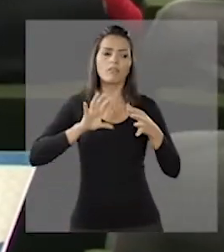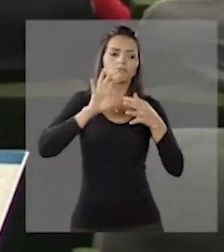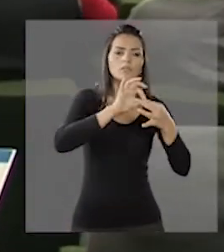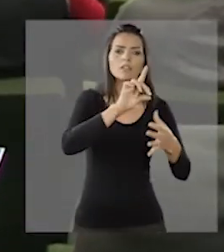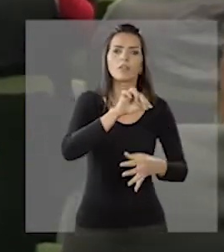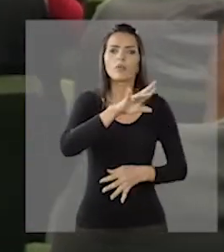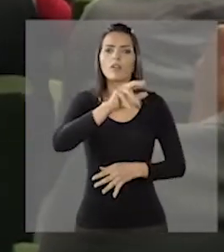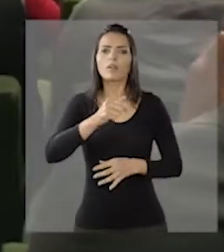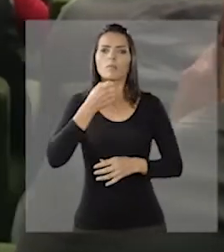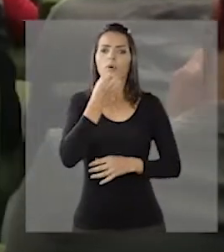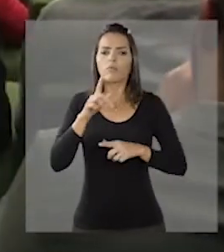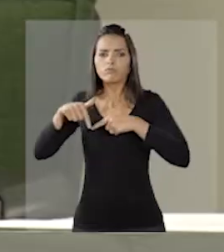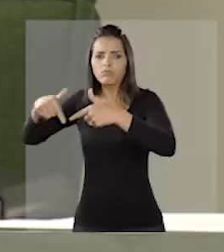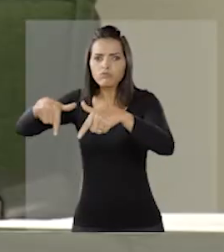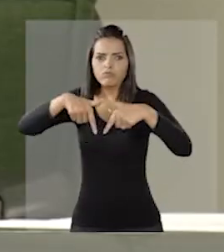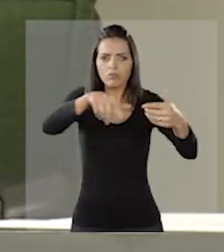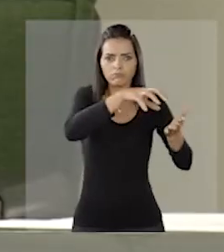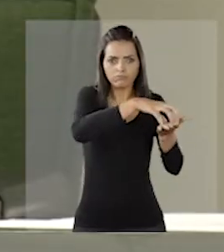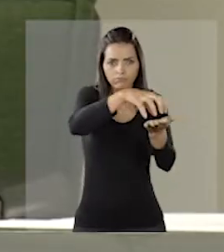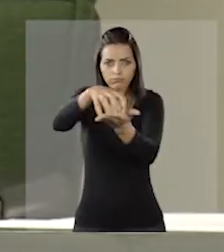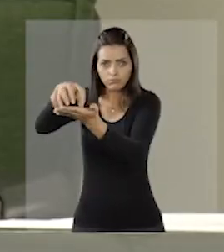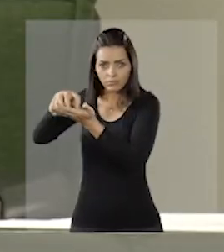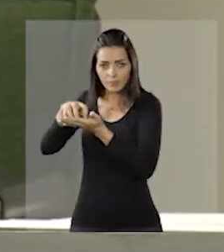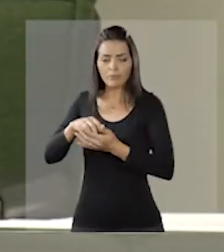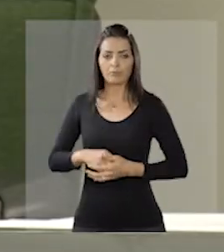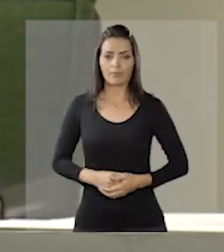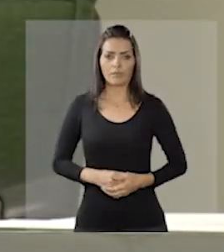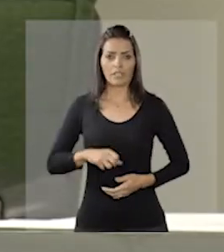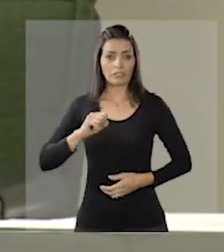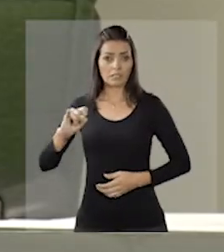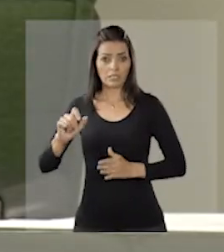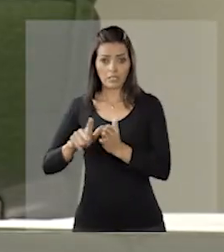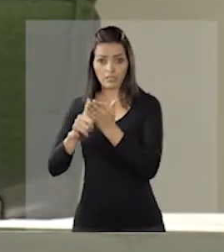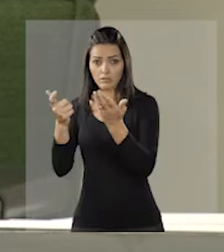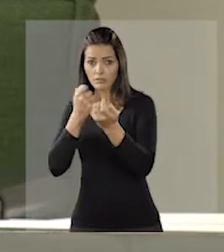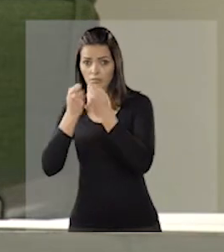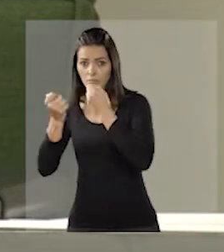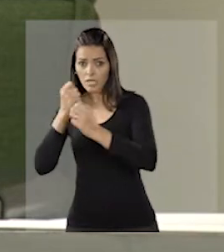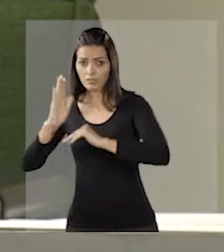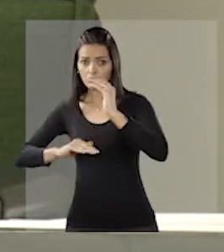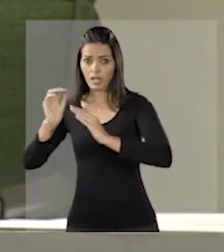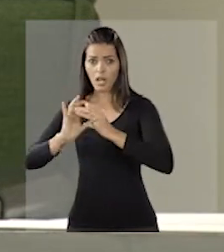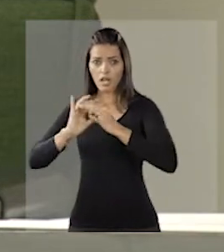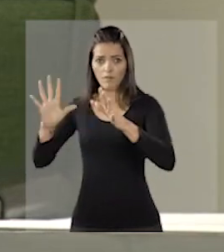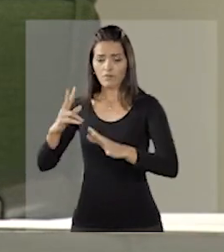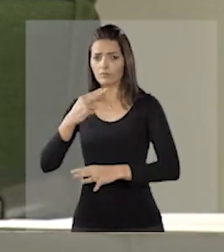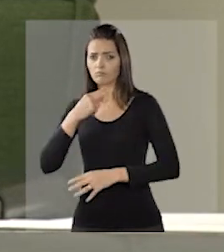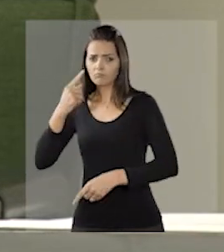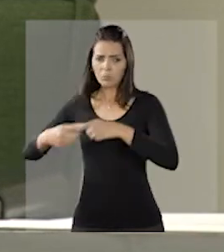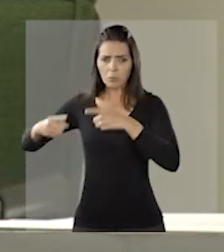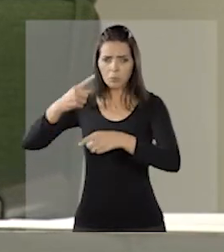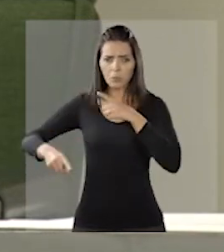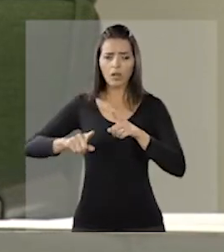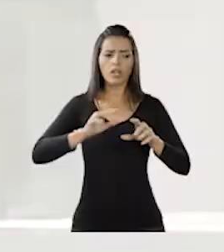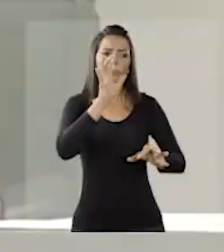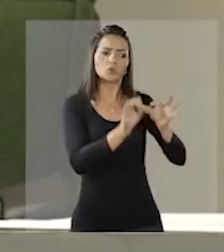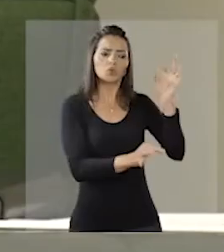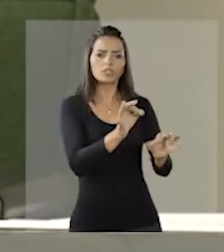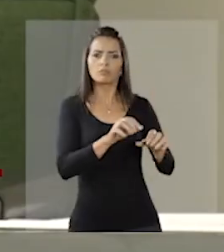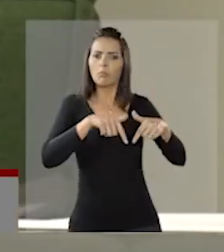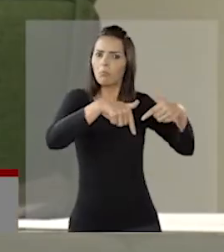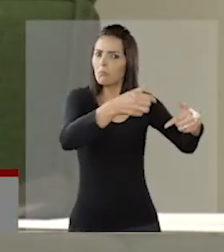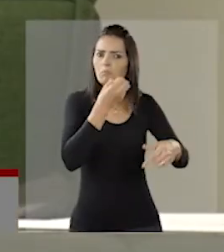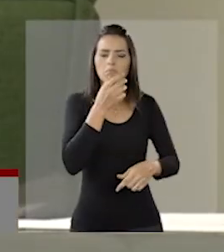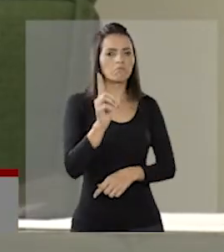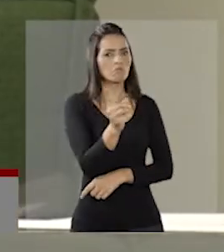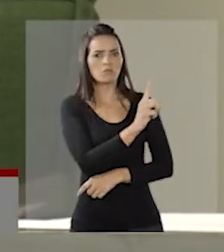funcionamento de outras instituições. E sem a imprensa livre, a justiça não funciona bem, o Estado não funciona bem. E